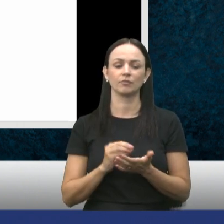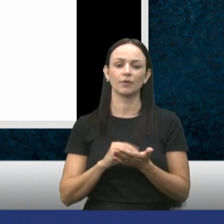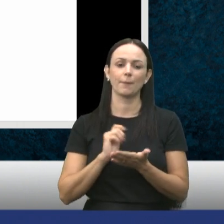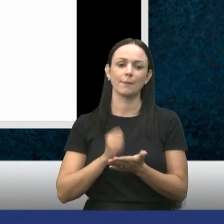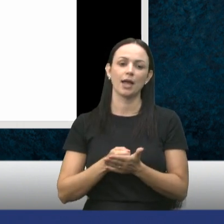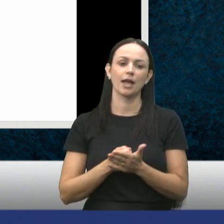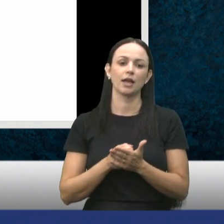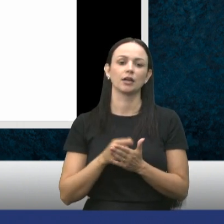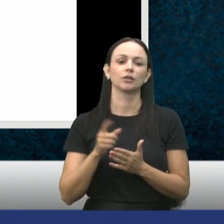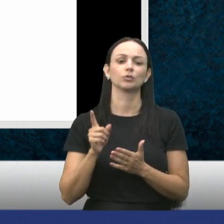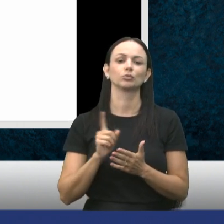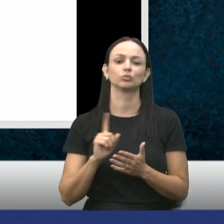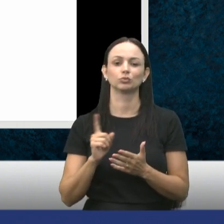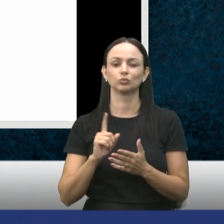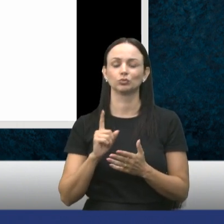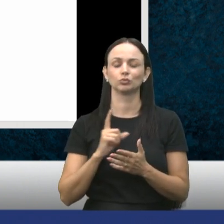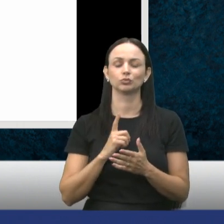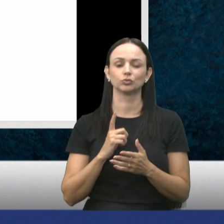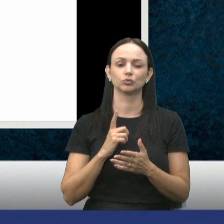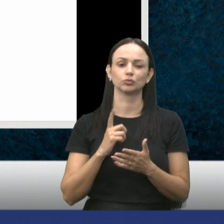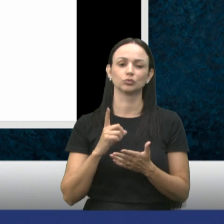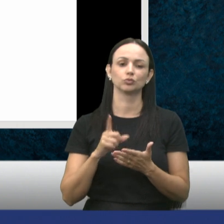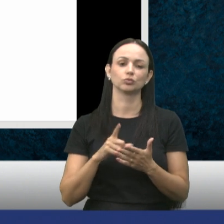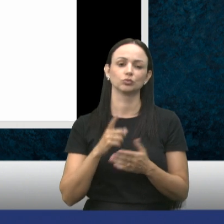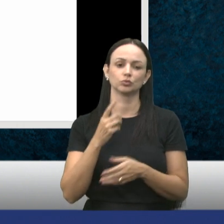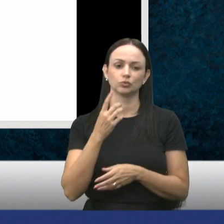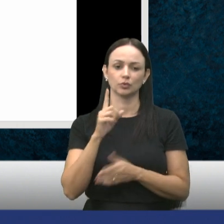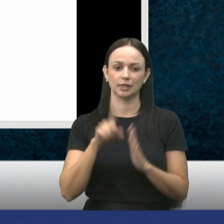não processados foram cancelados